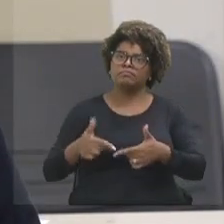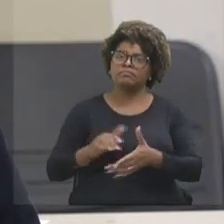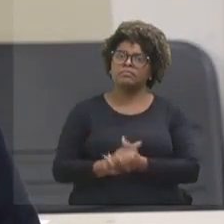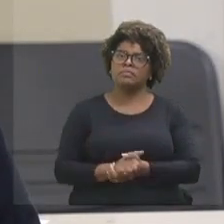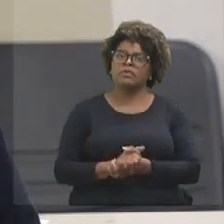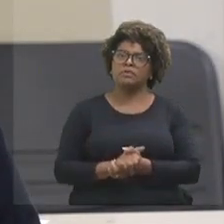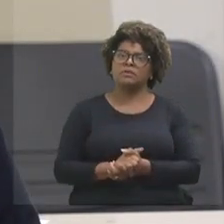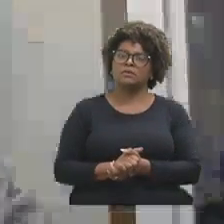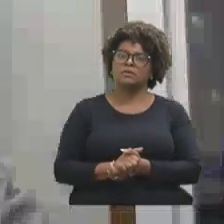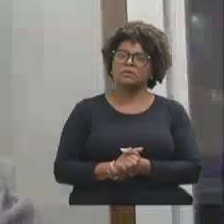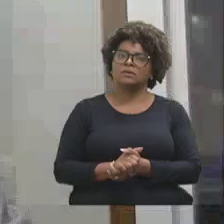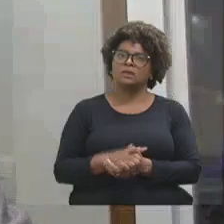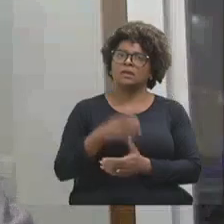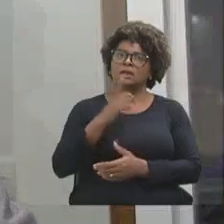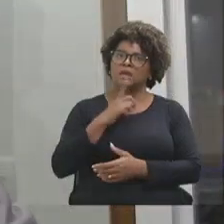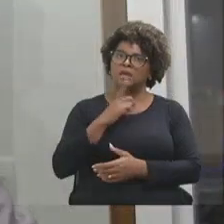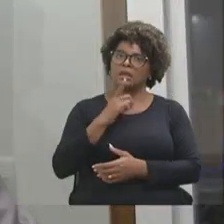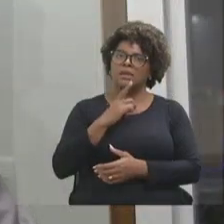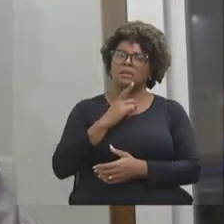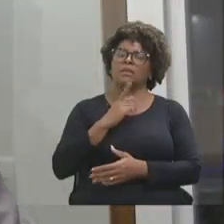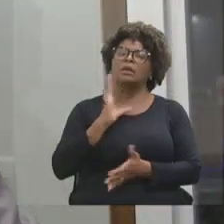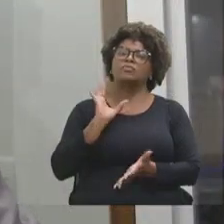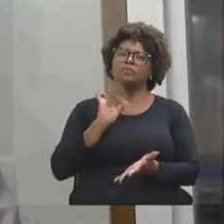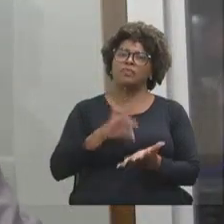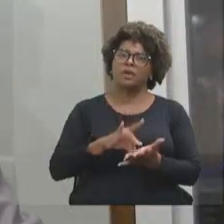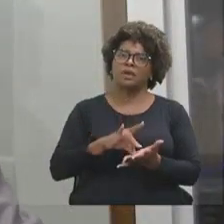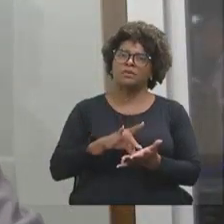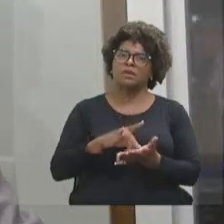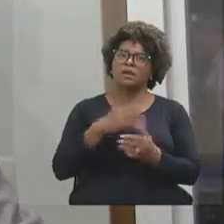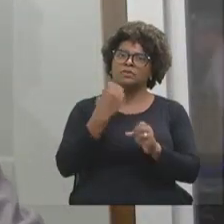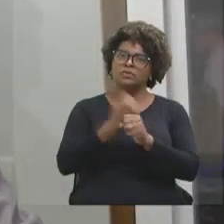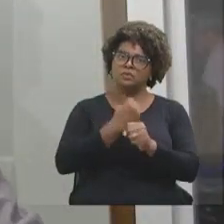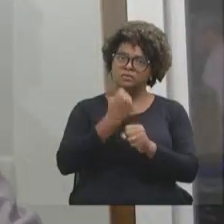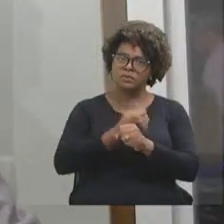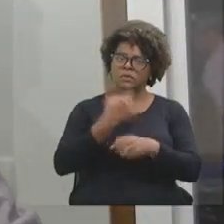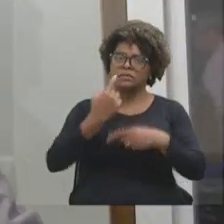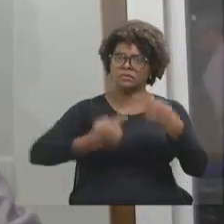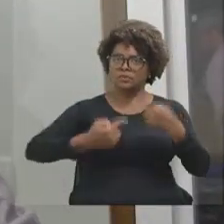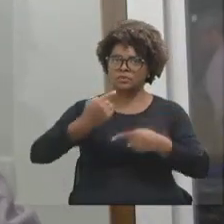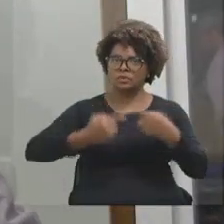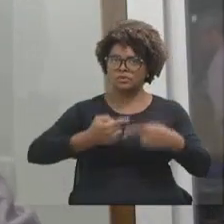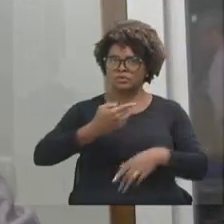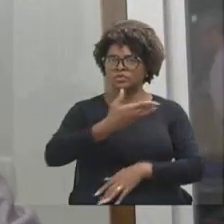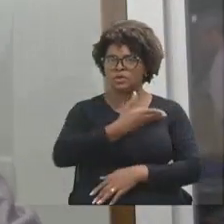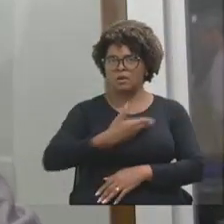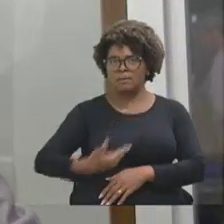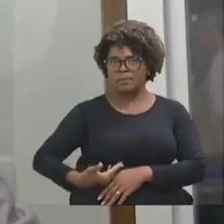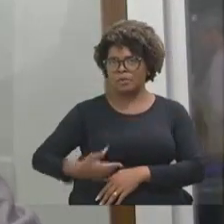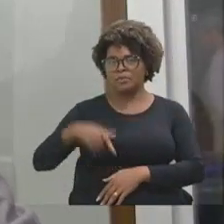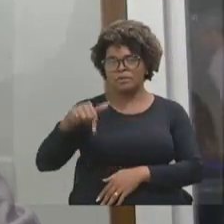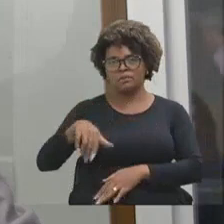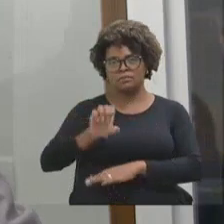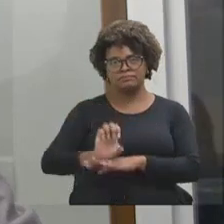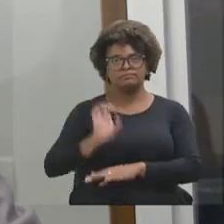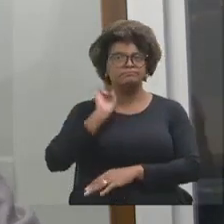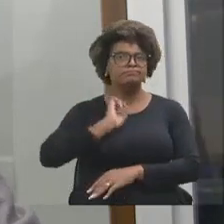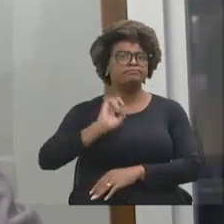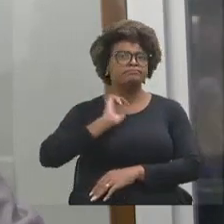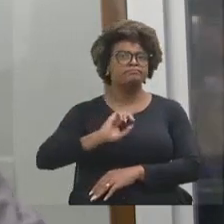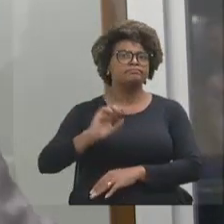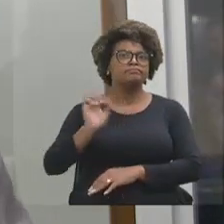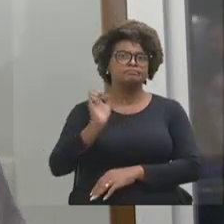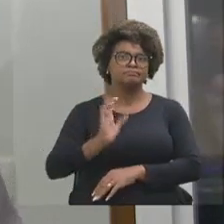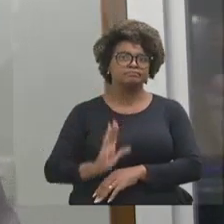tripartite que nós efetivamente construindo política pública para o estado de Minas Gerais e para o Brasil